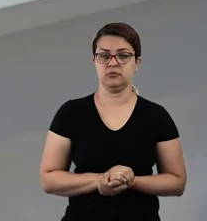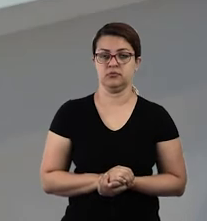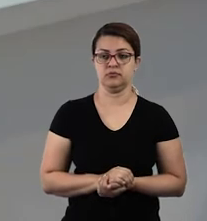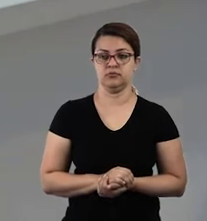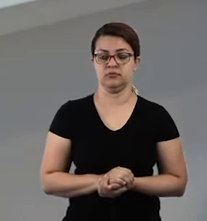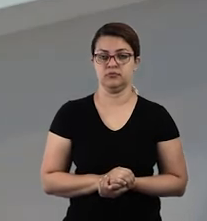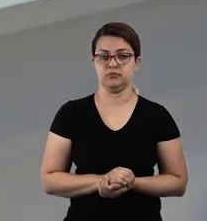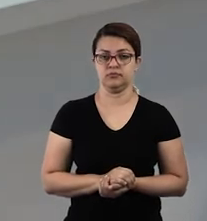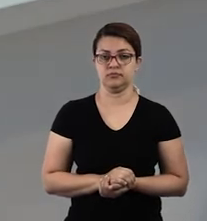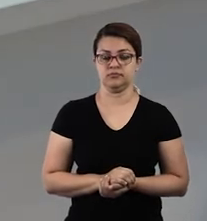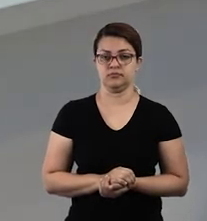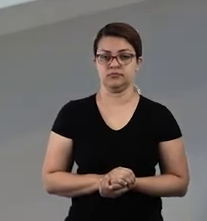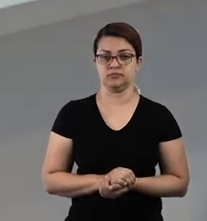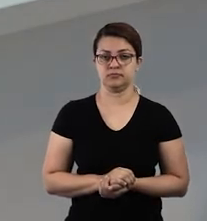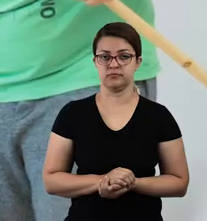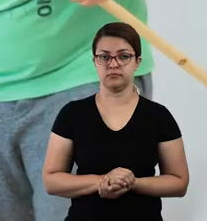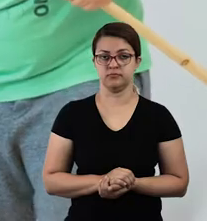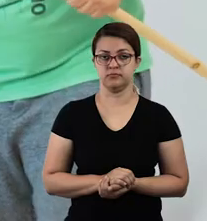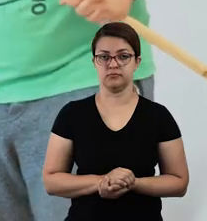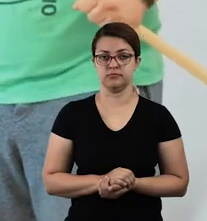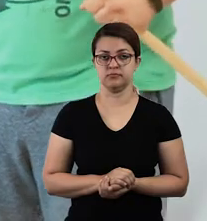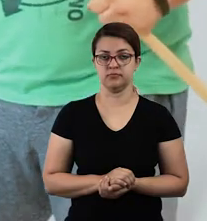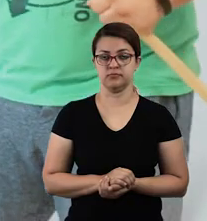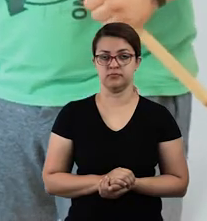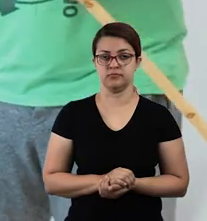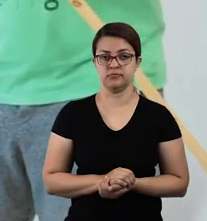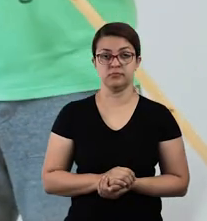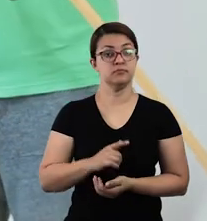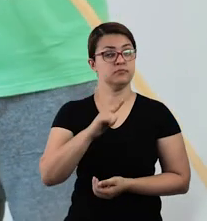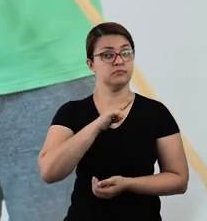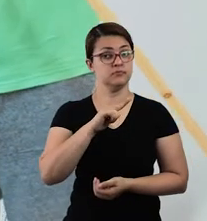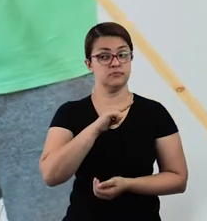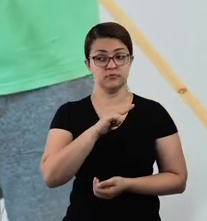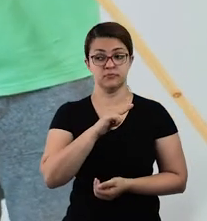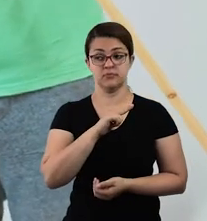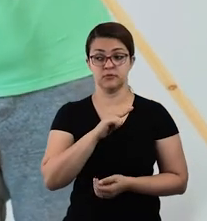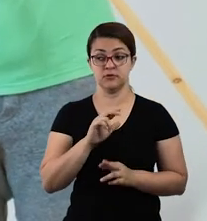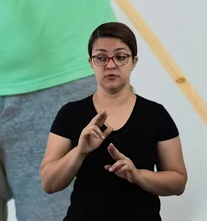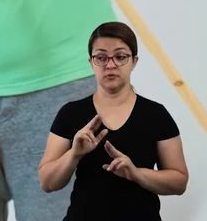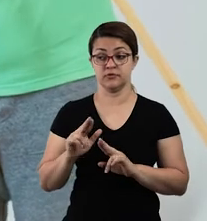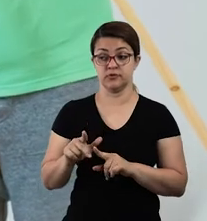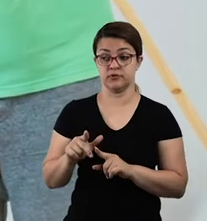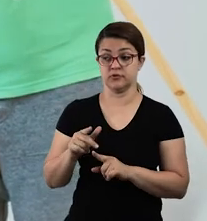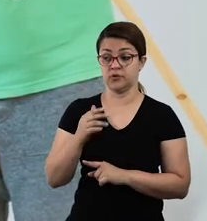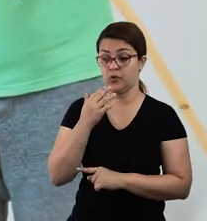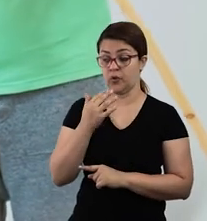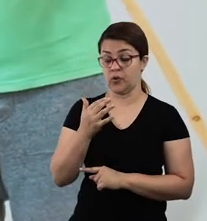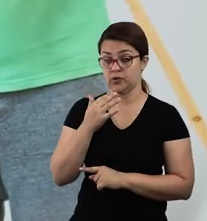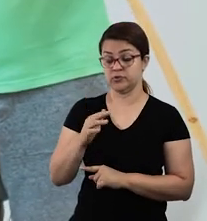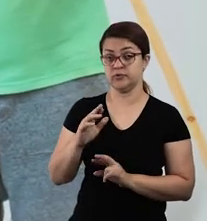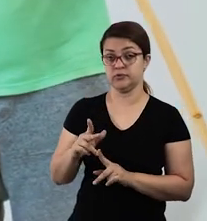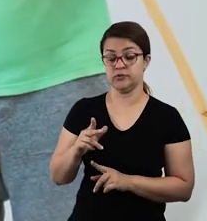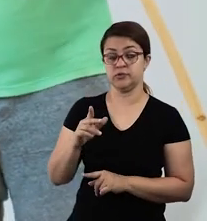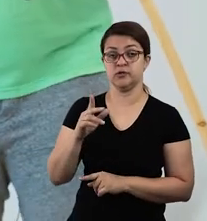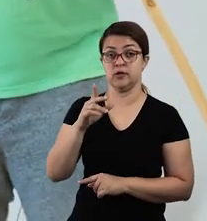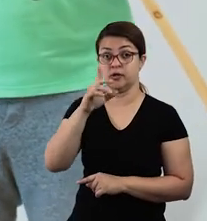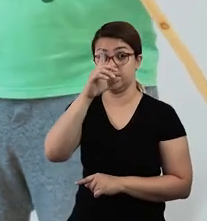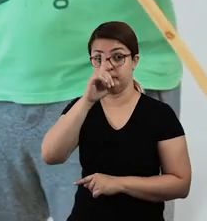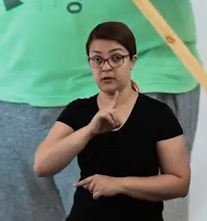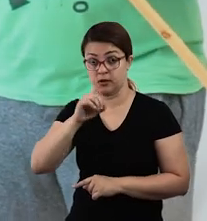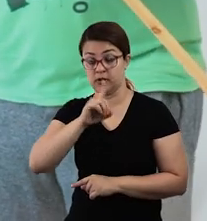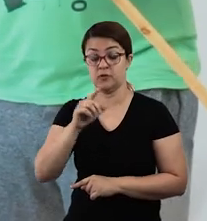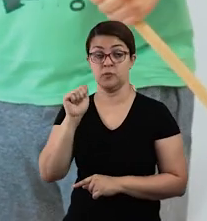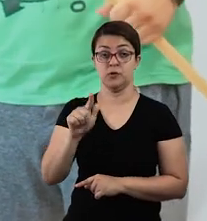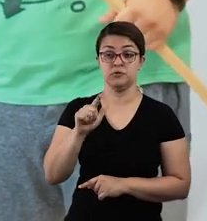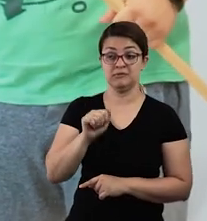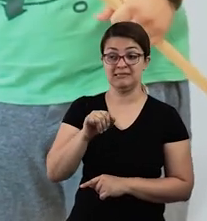beleza? Nesse caso aqui, tem 2 cores diferentes aqui, ó. O amarelo e o azul.